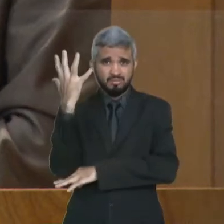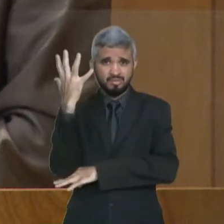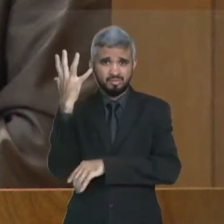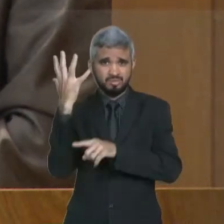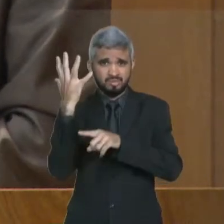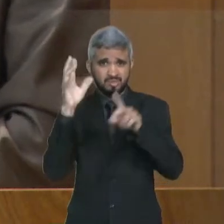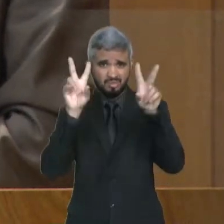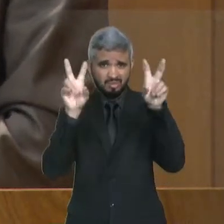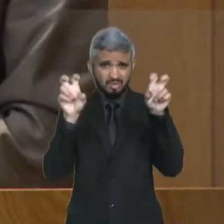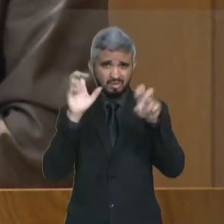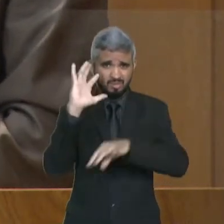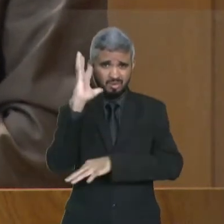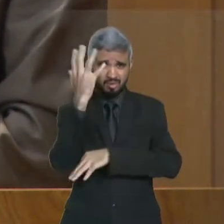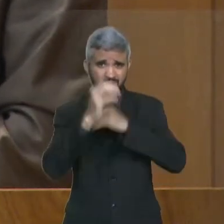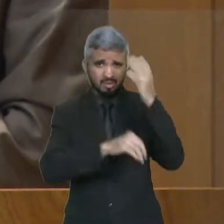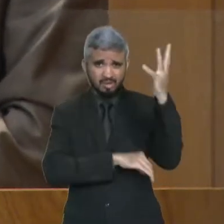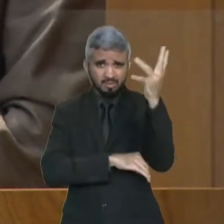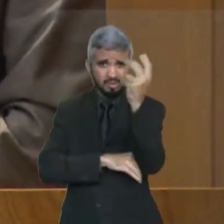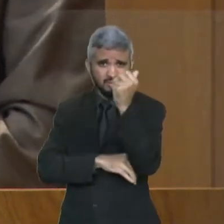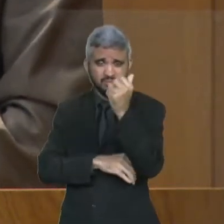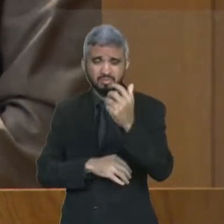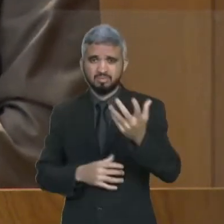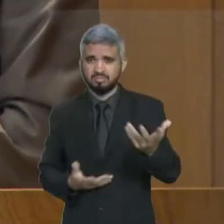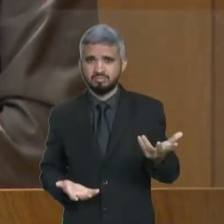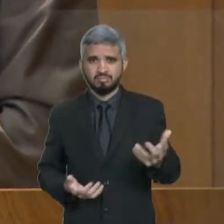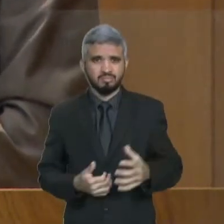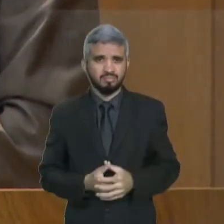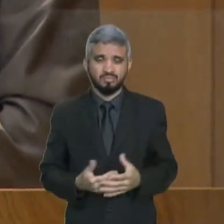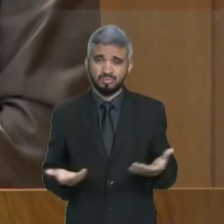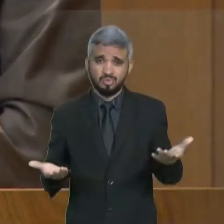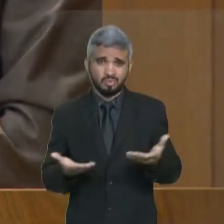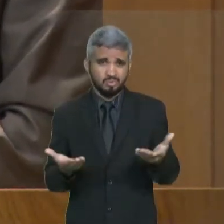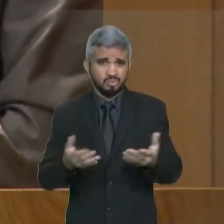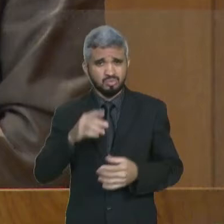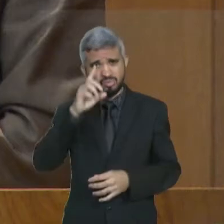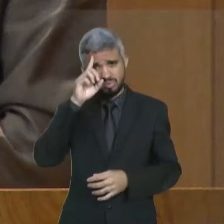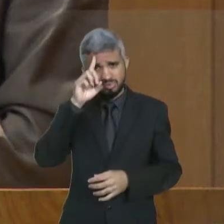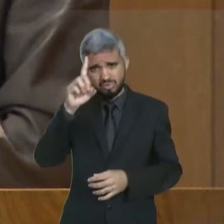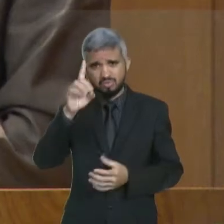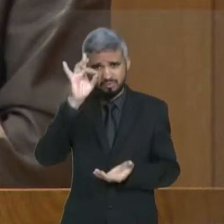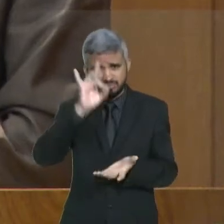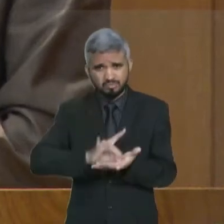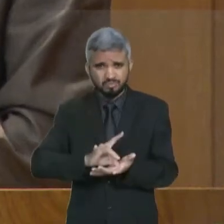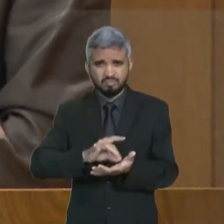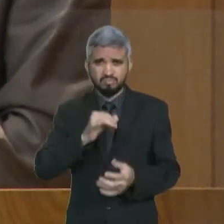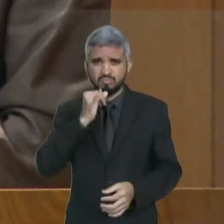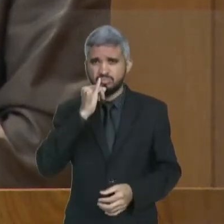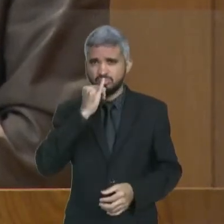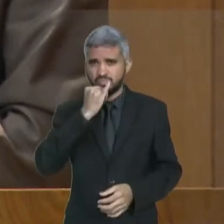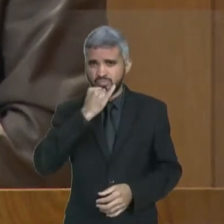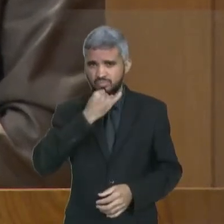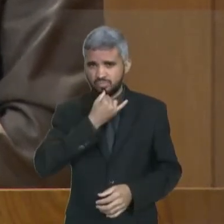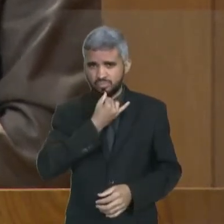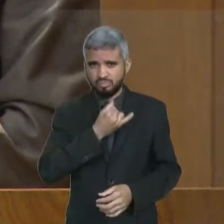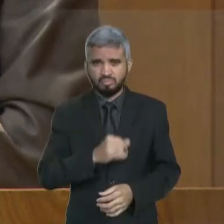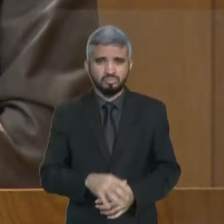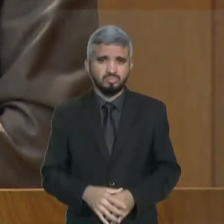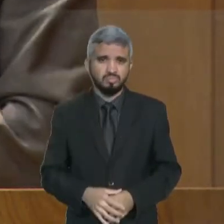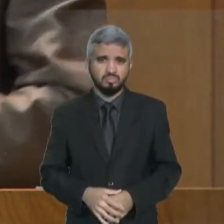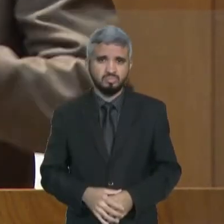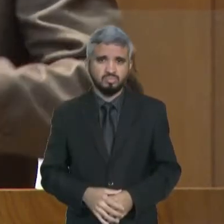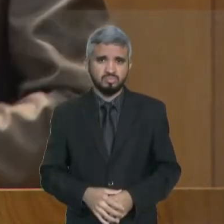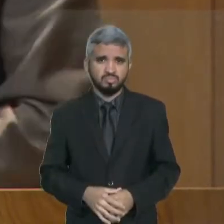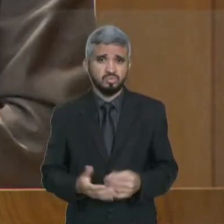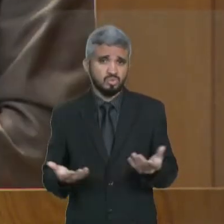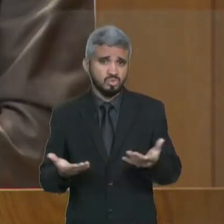ambientais é mais uma vez um dia de tristeza um dia de